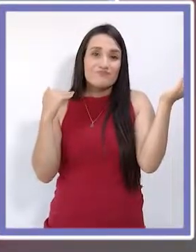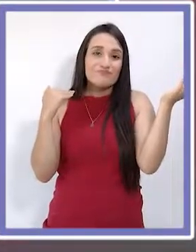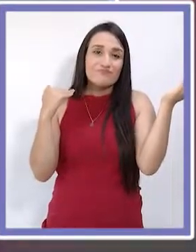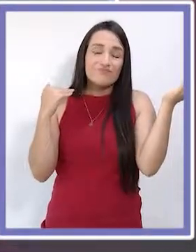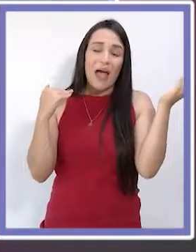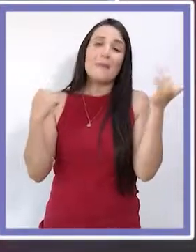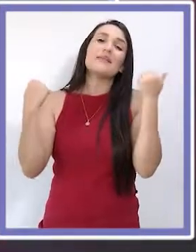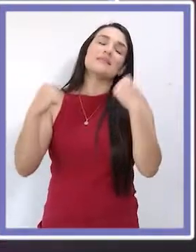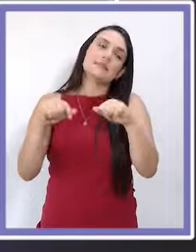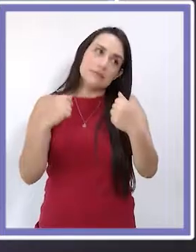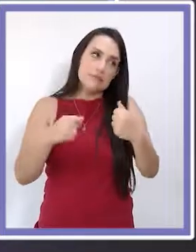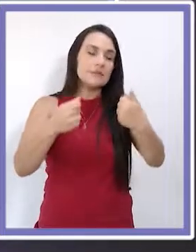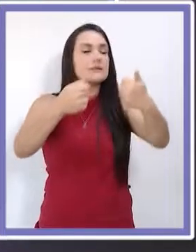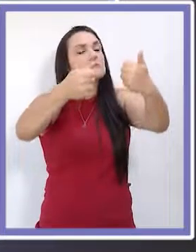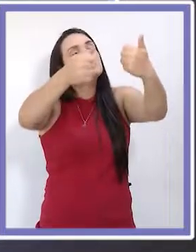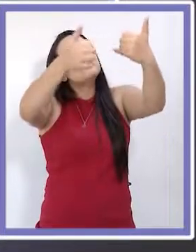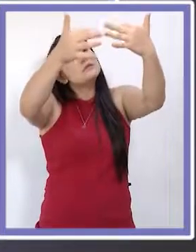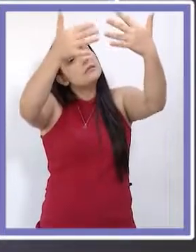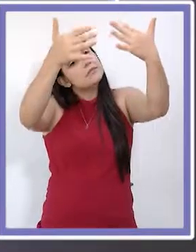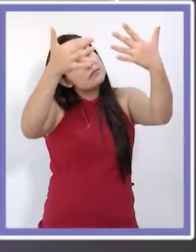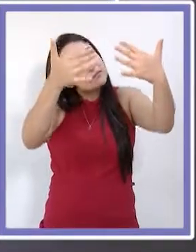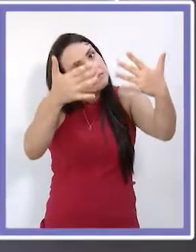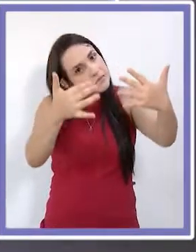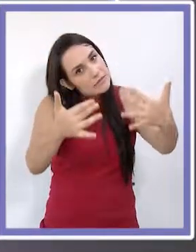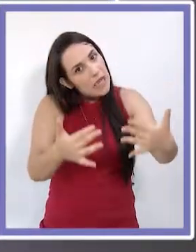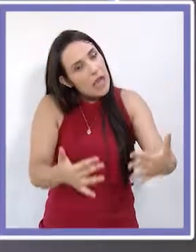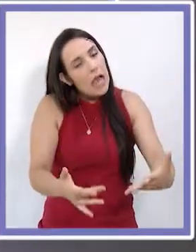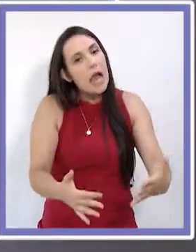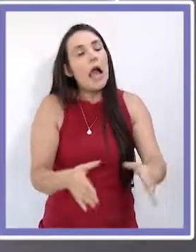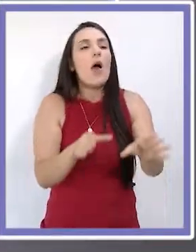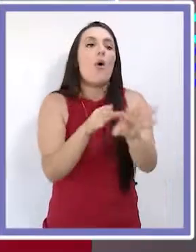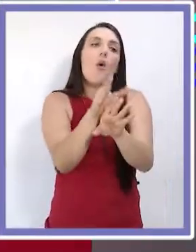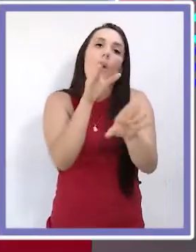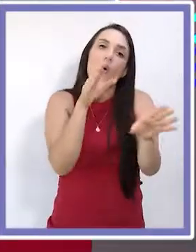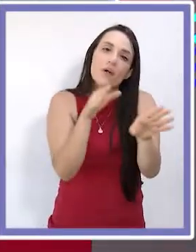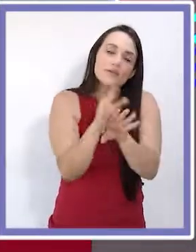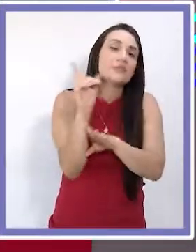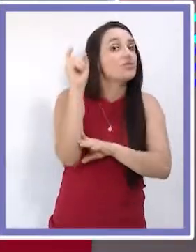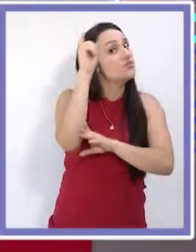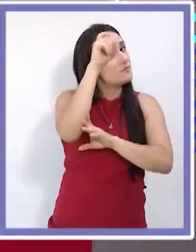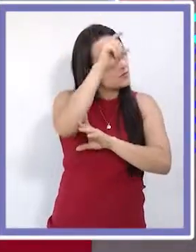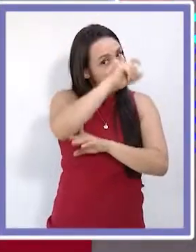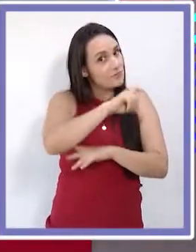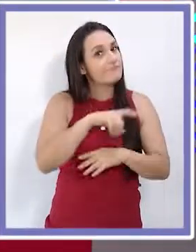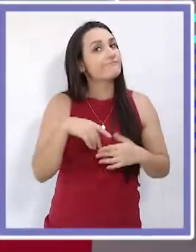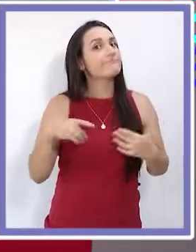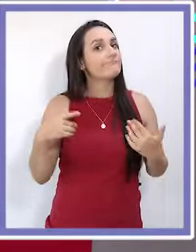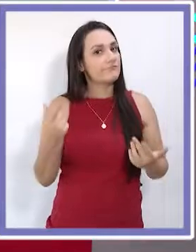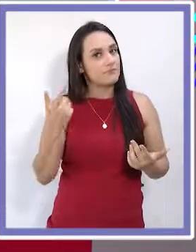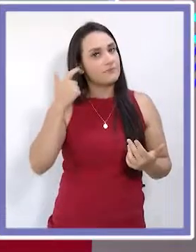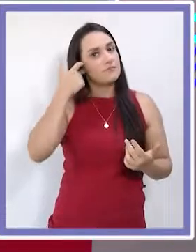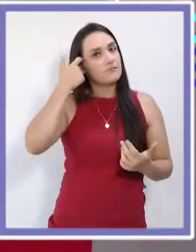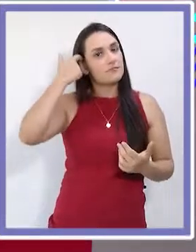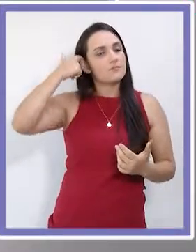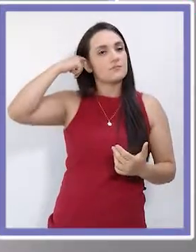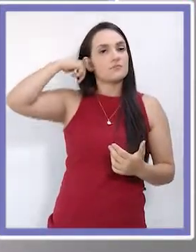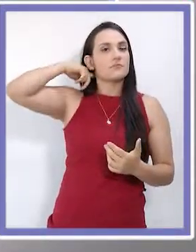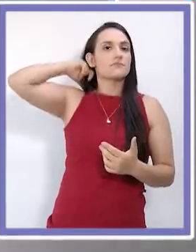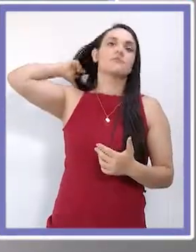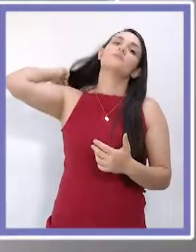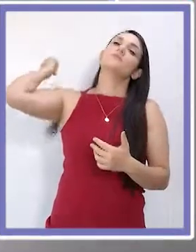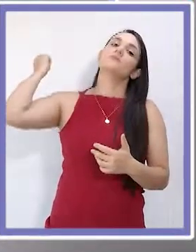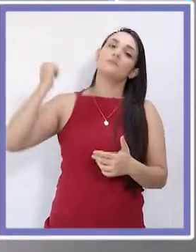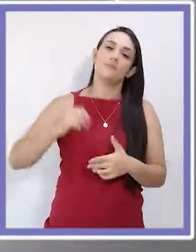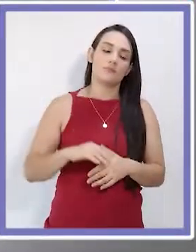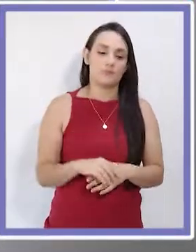entender esse processo para ela poder autorizar a doação. Então, é um processo extremamente complexo e o entrevistador, ele é